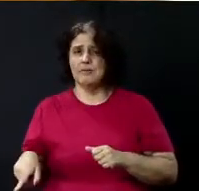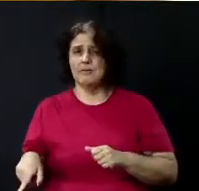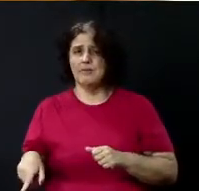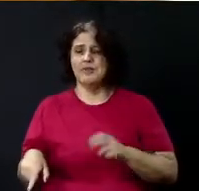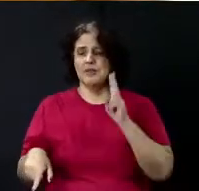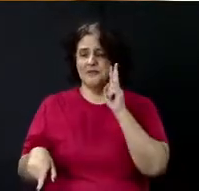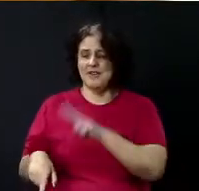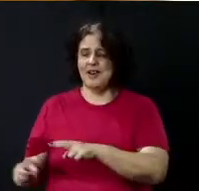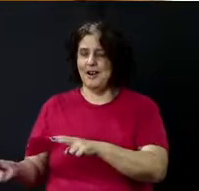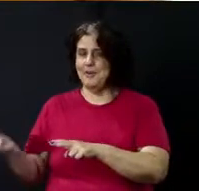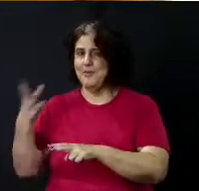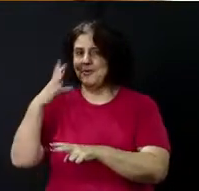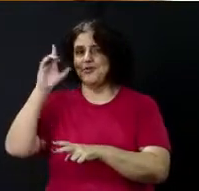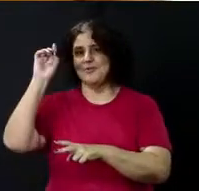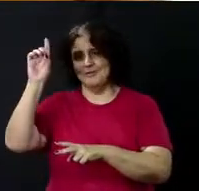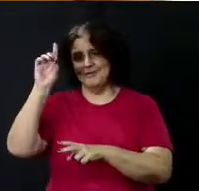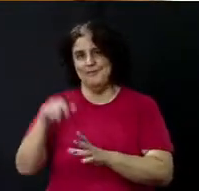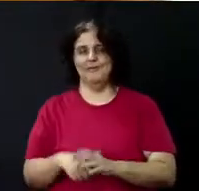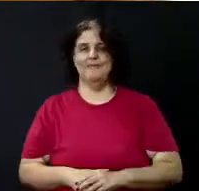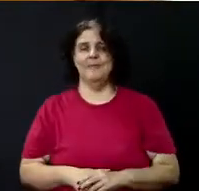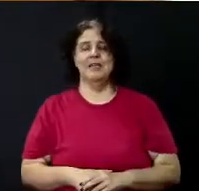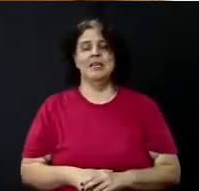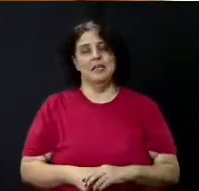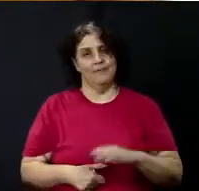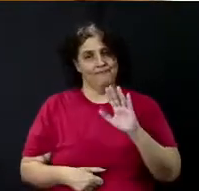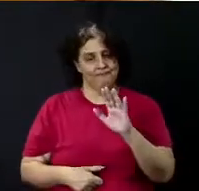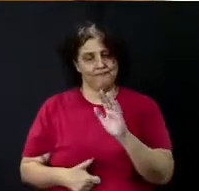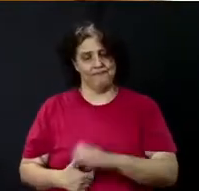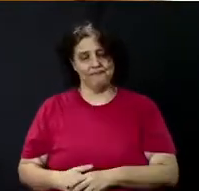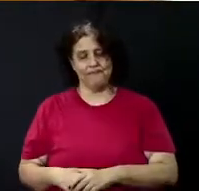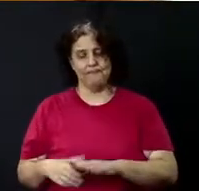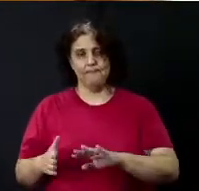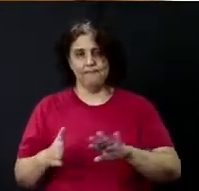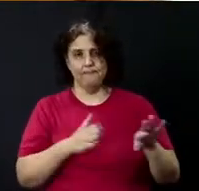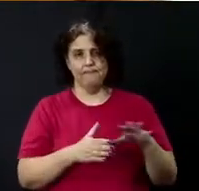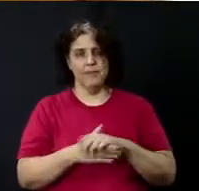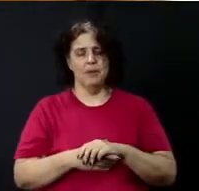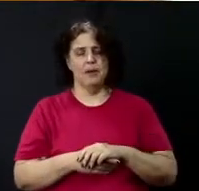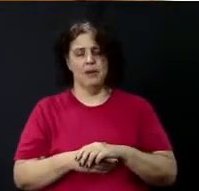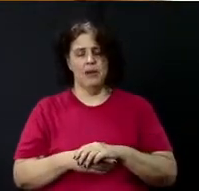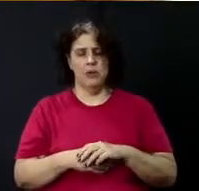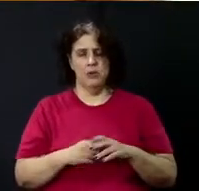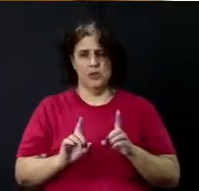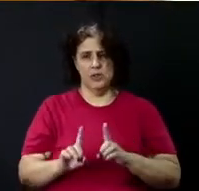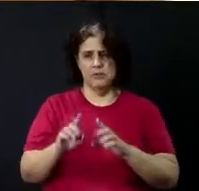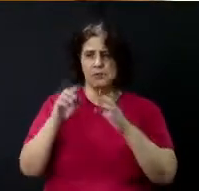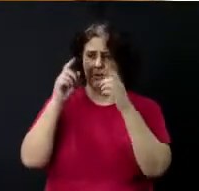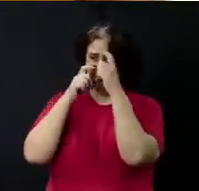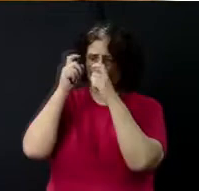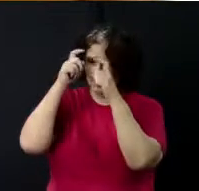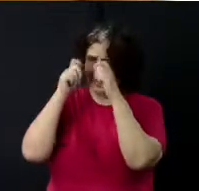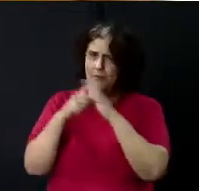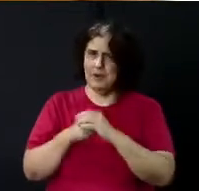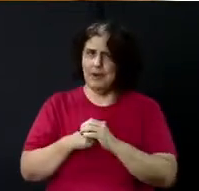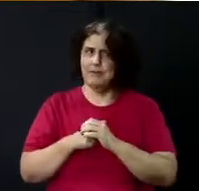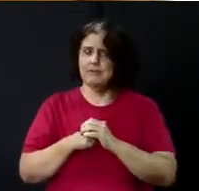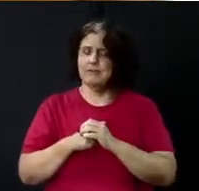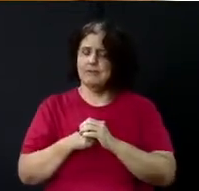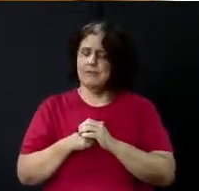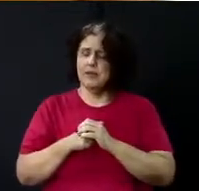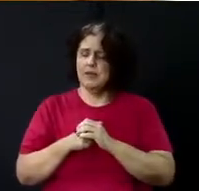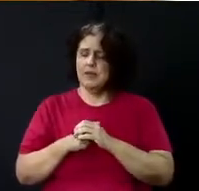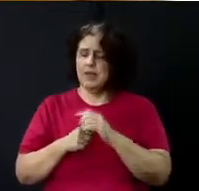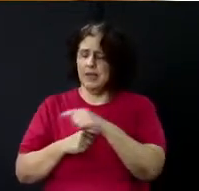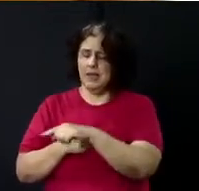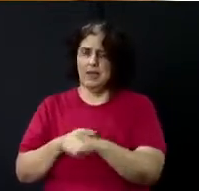Deus. Então, por mais que eles estavam preocupados com isso, que a questão pudesse ser uma